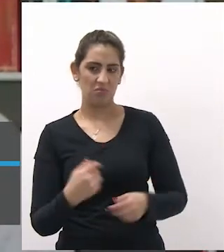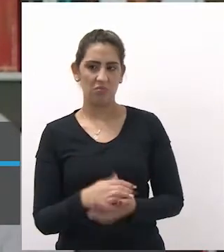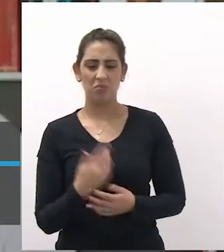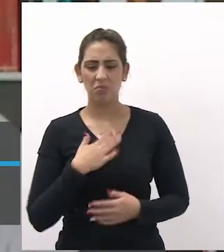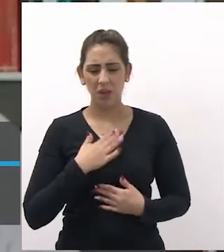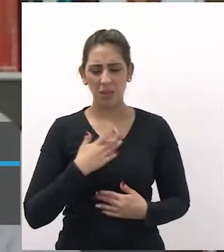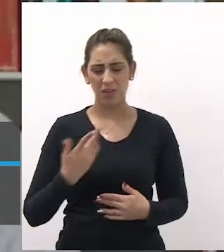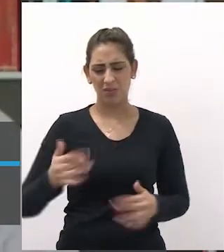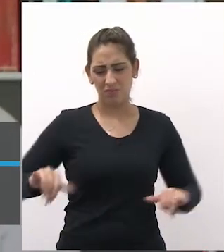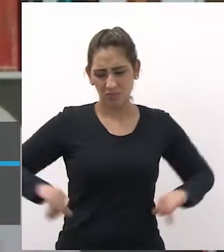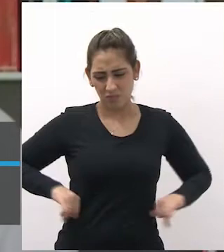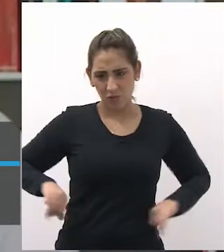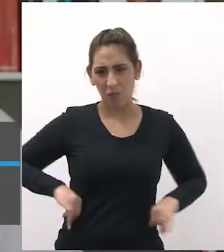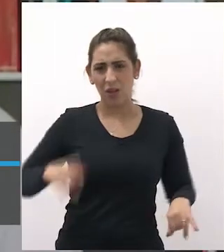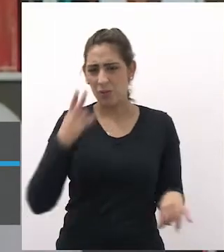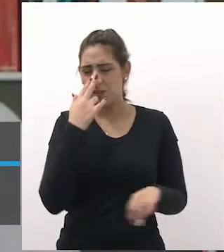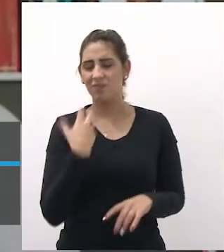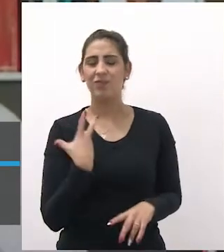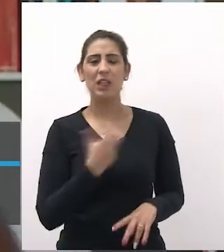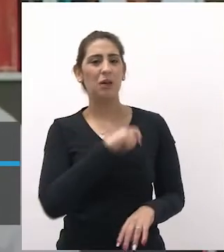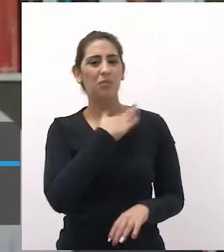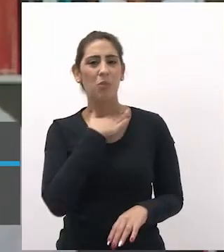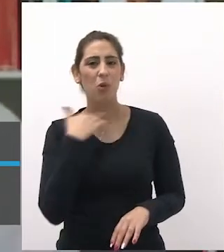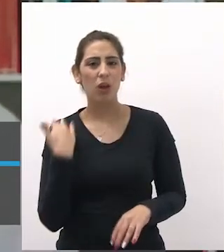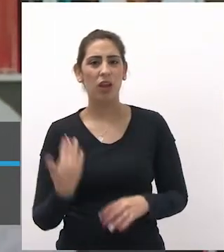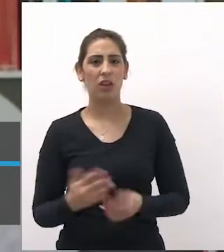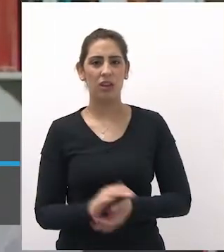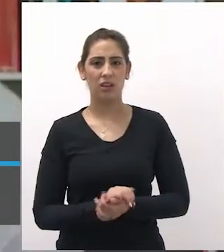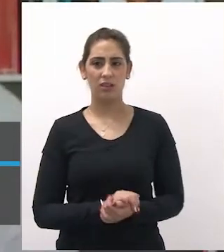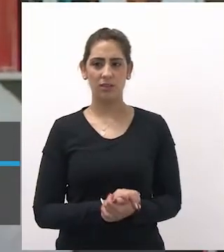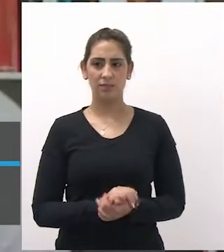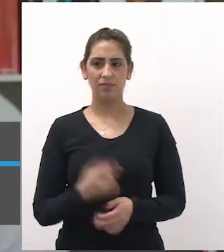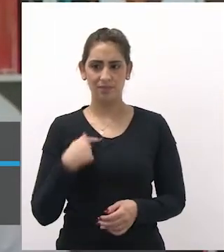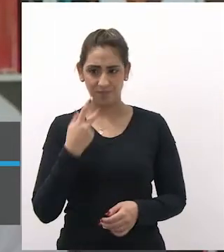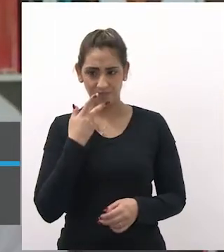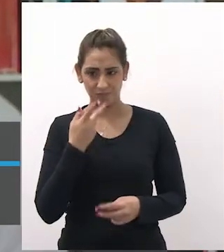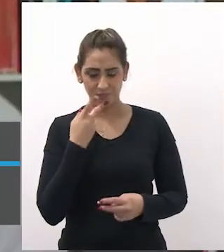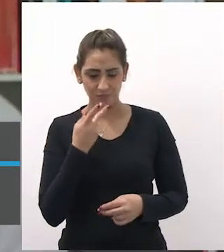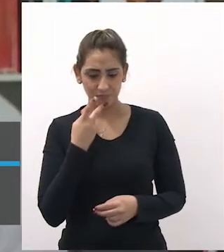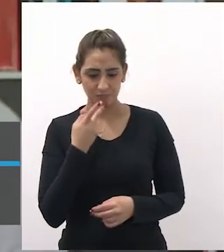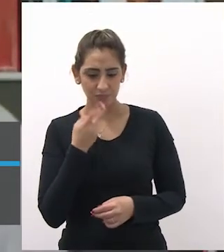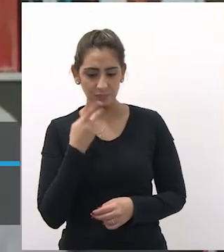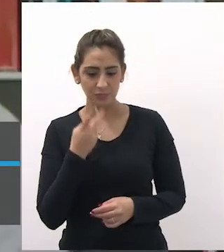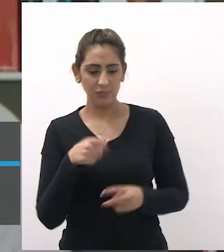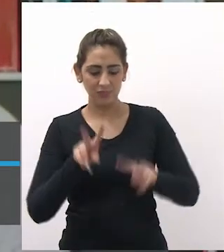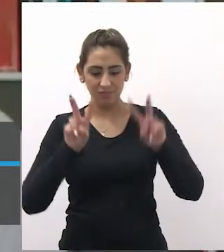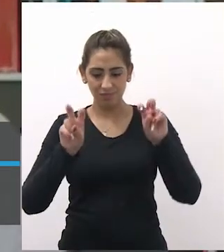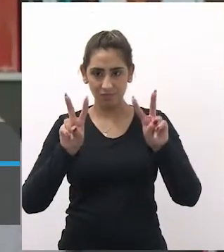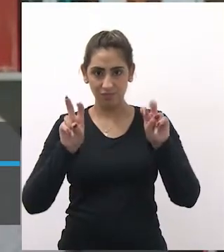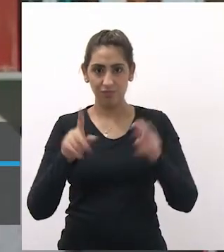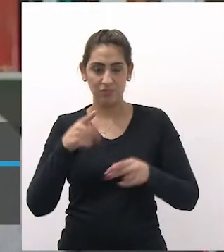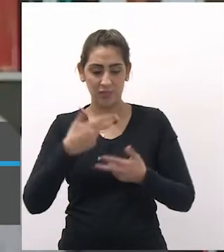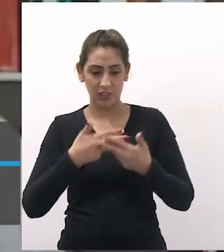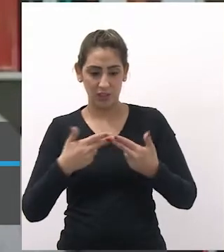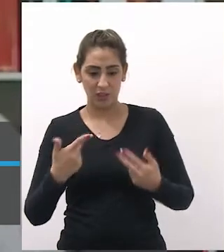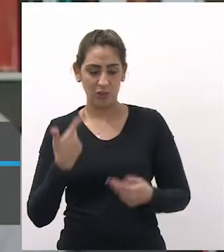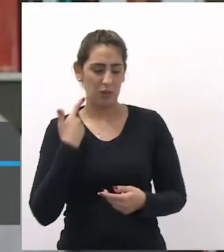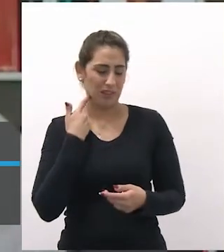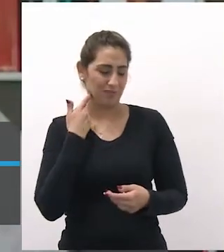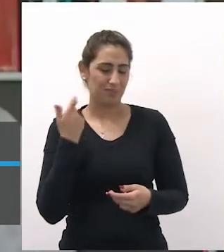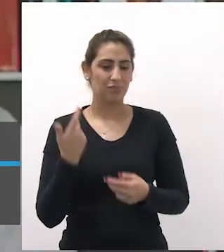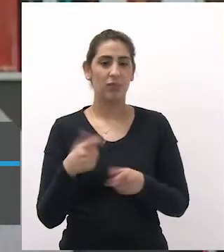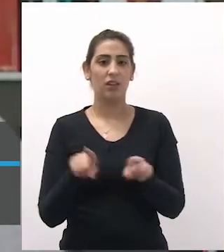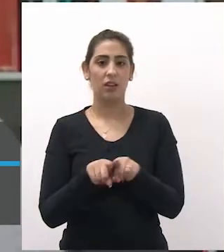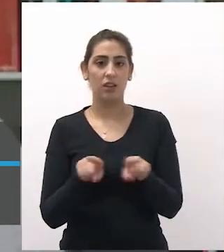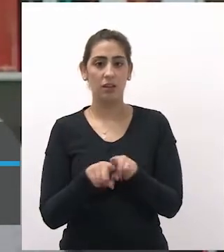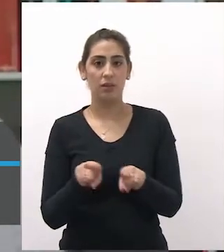era gatilho. Então, quando eu falo sobre essa questão dessa inquietude, dessa dor, desse gatilho, desse incômodo, não